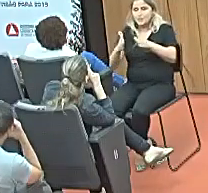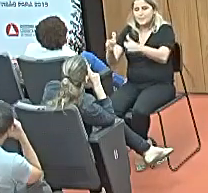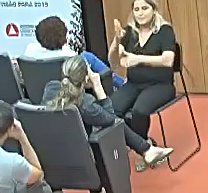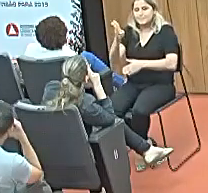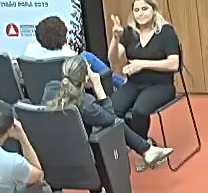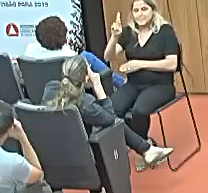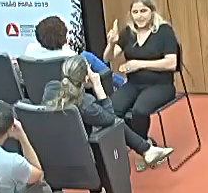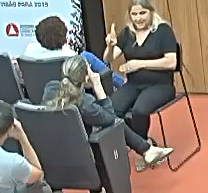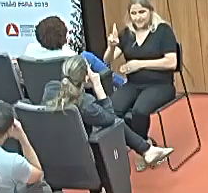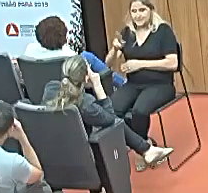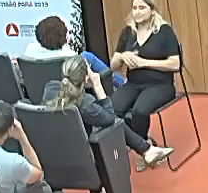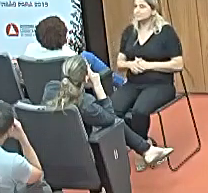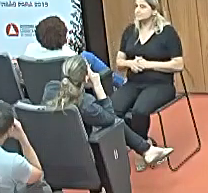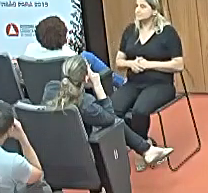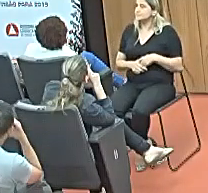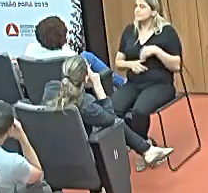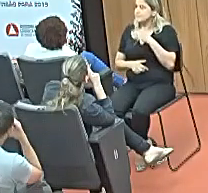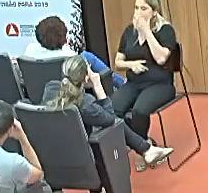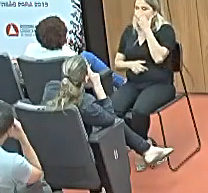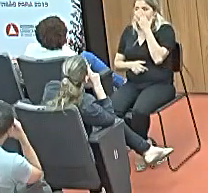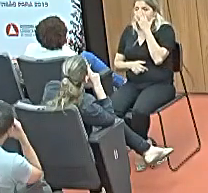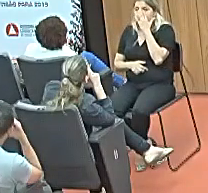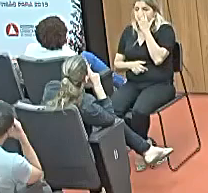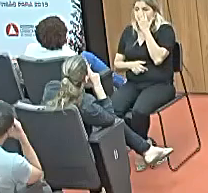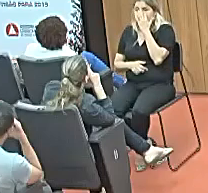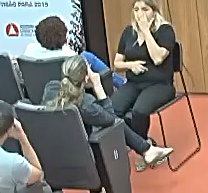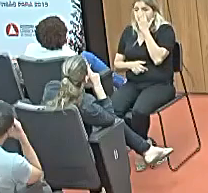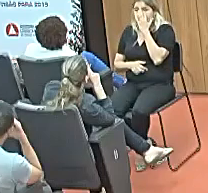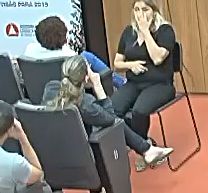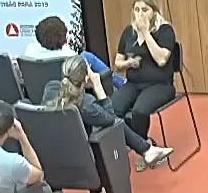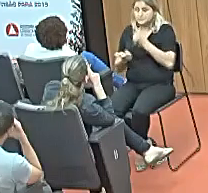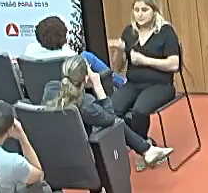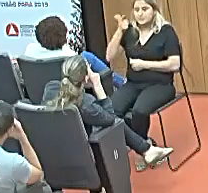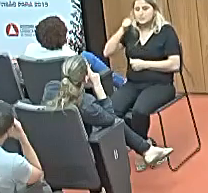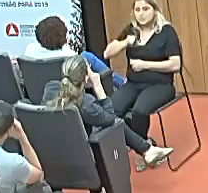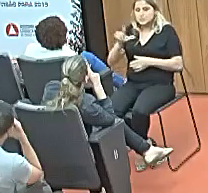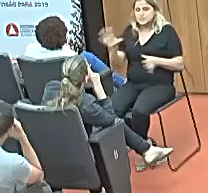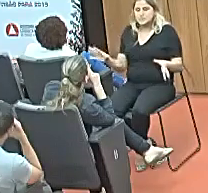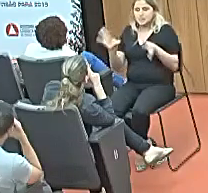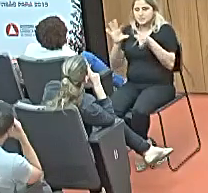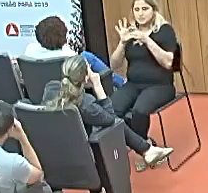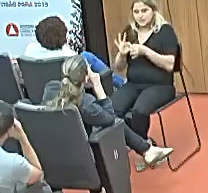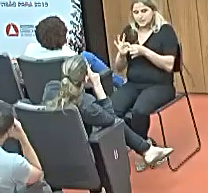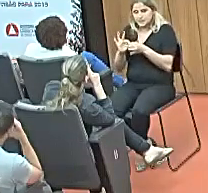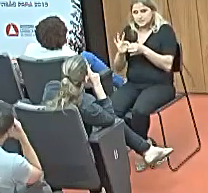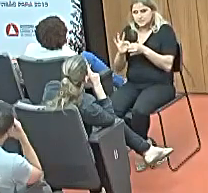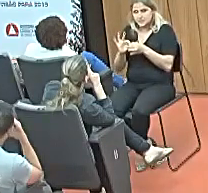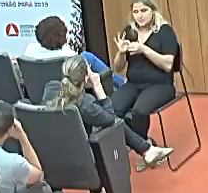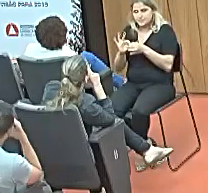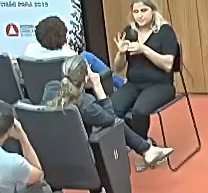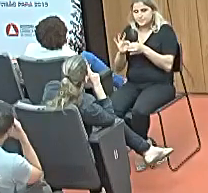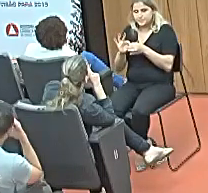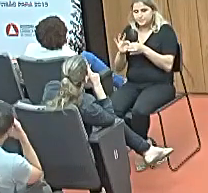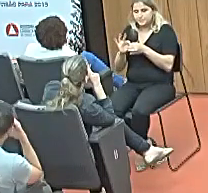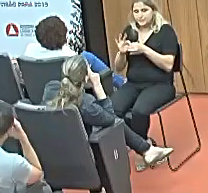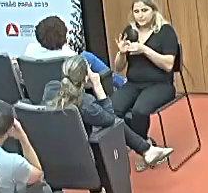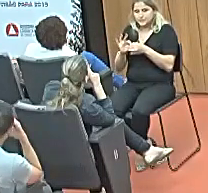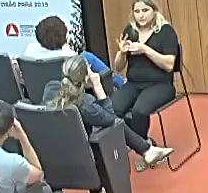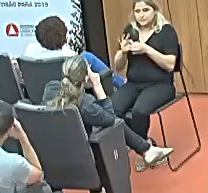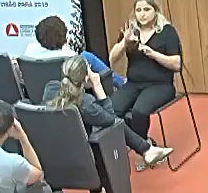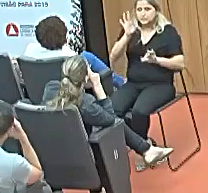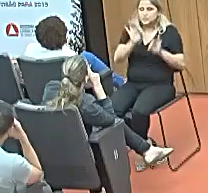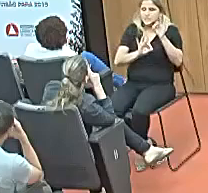e desembarque garantir a integração entre o sistema de operação do transporte